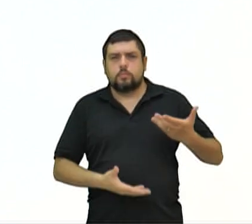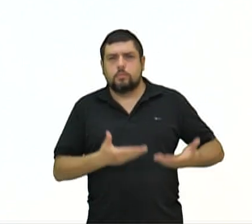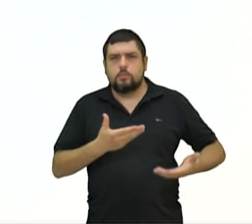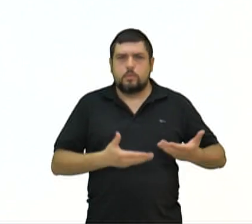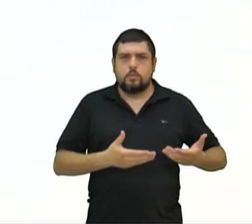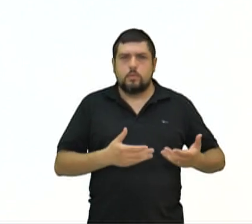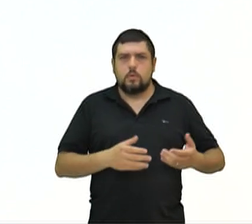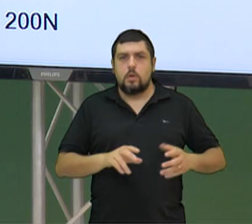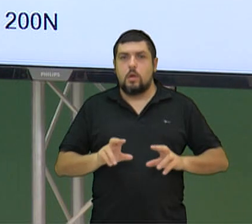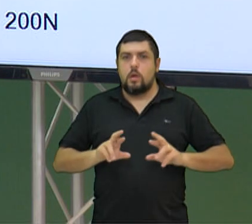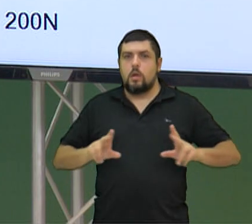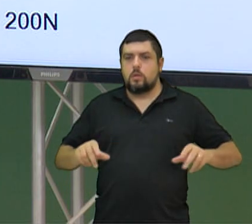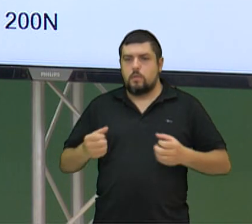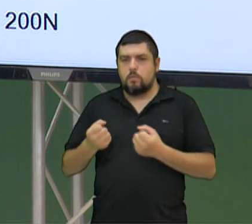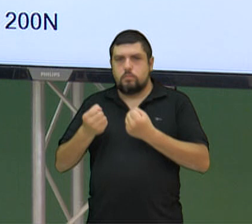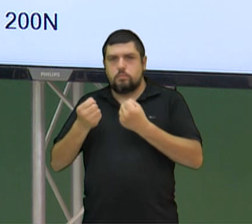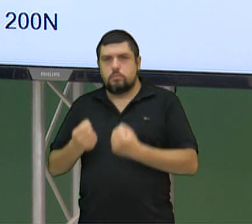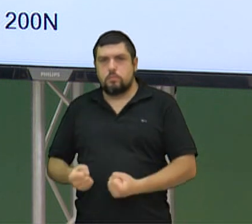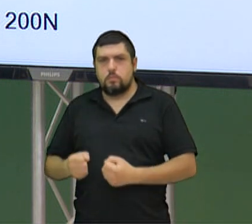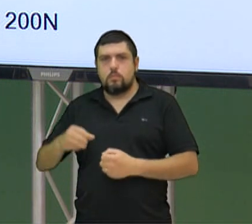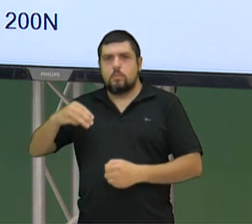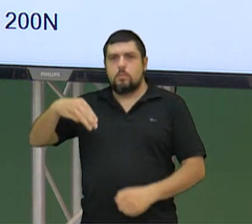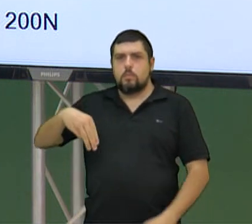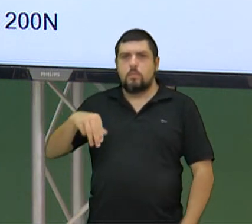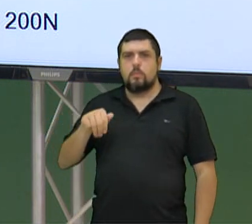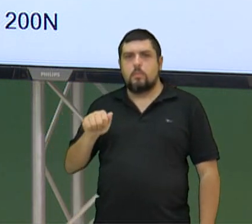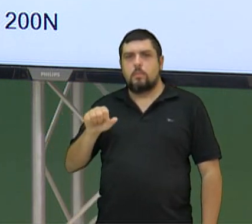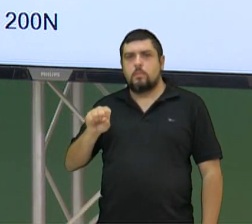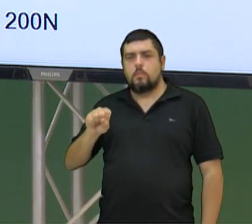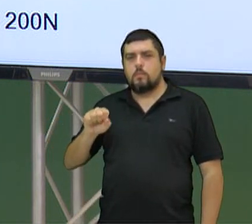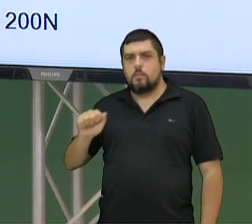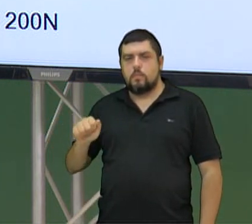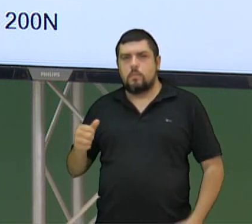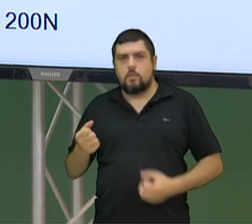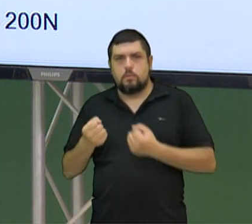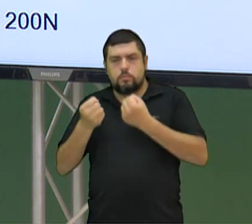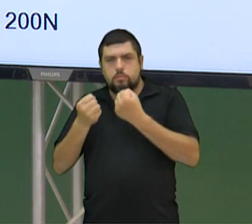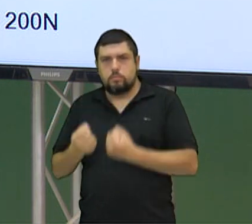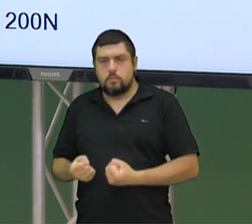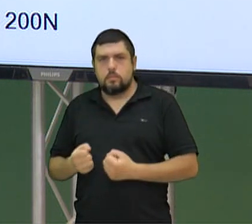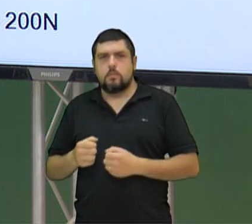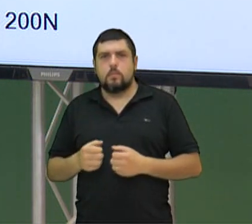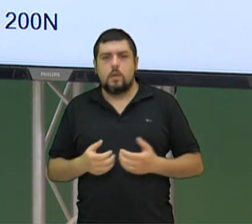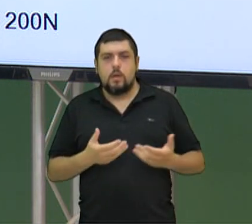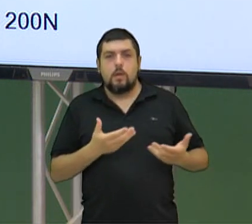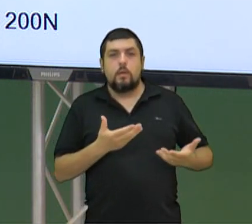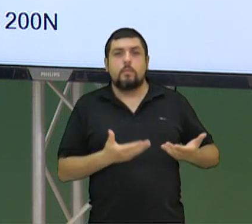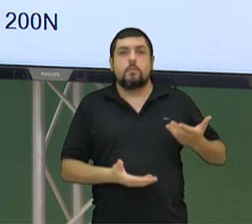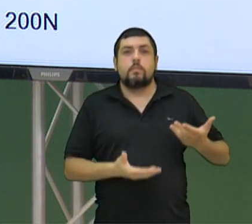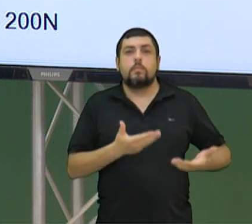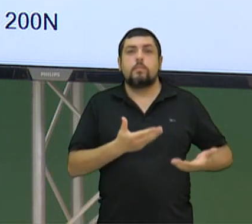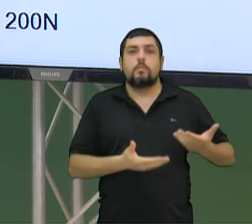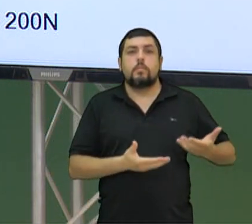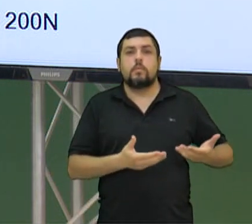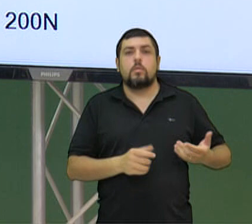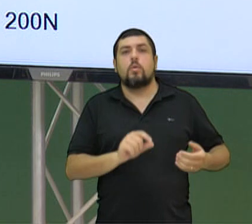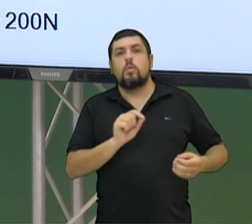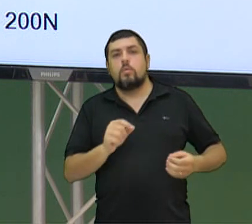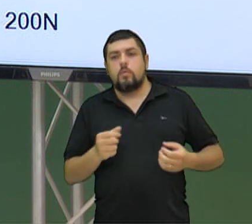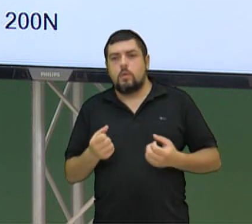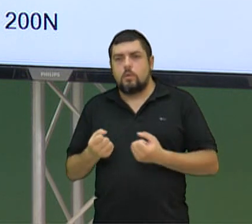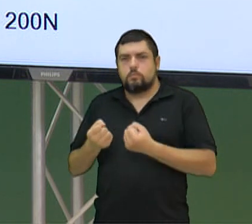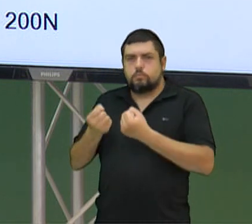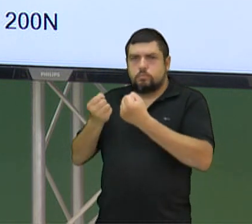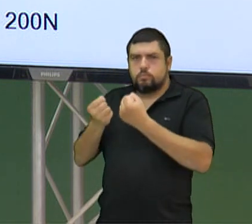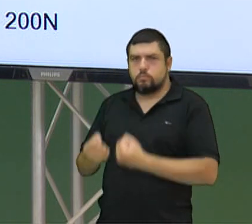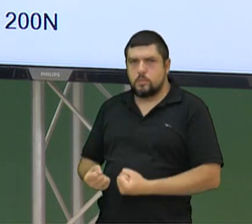força, certo? Eu estou aqui fazendo uma multiplicação por 10, né? Lembre-se que peso é igual massa vezes a